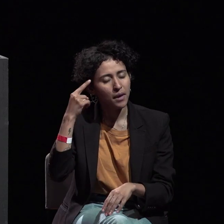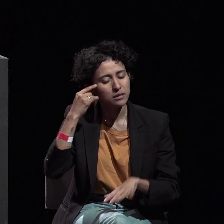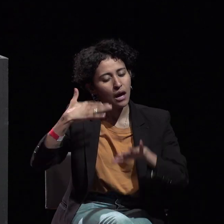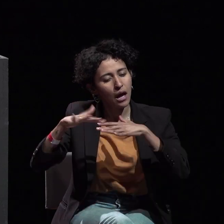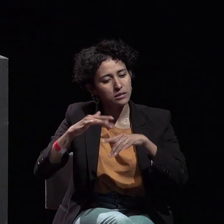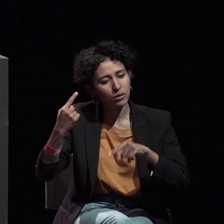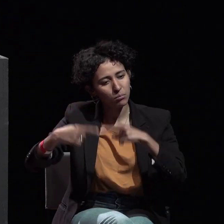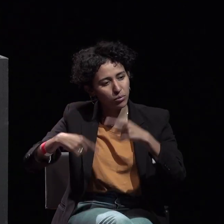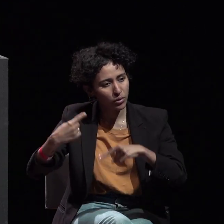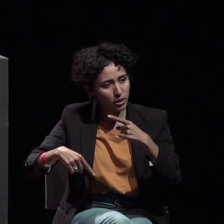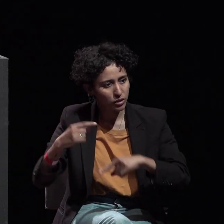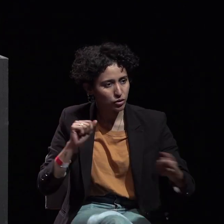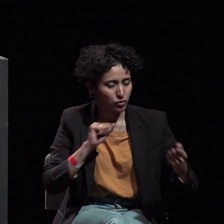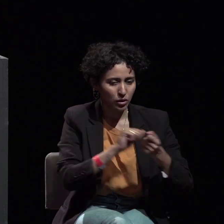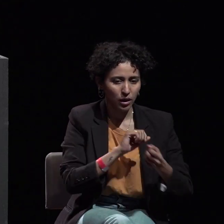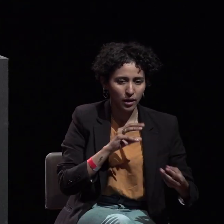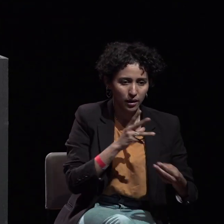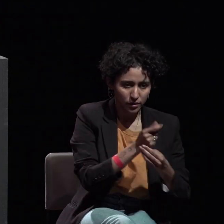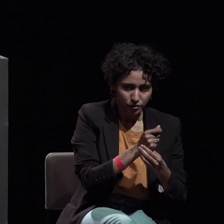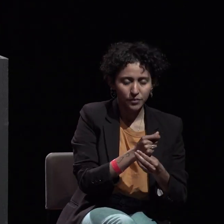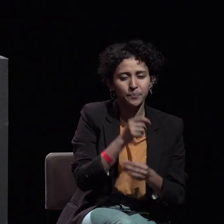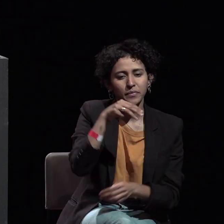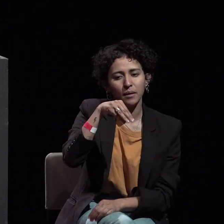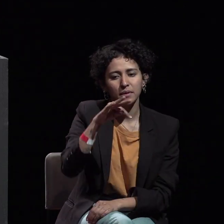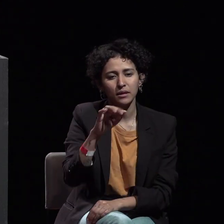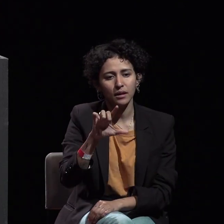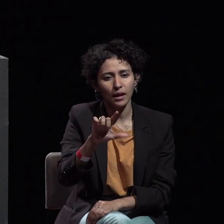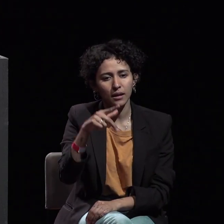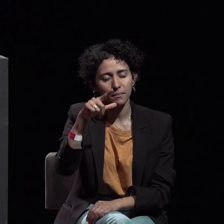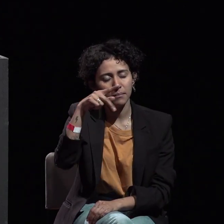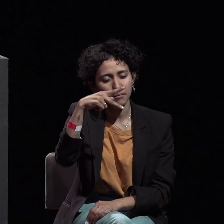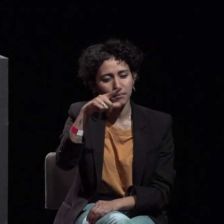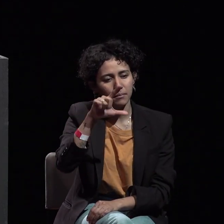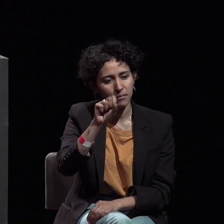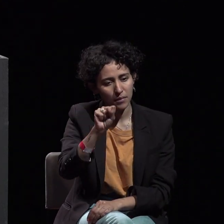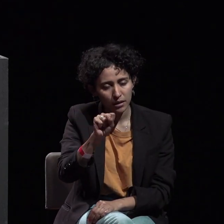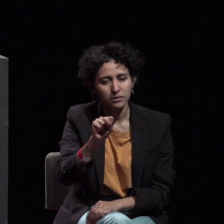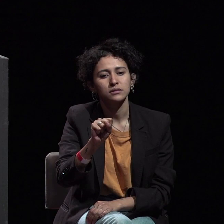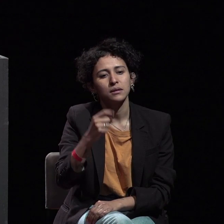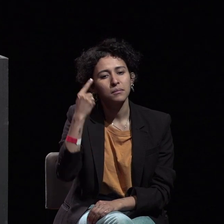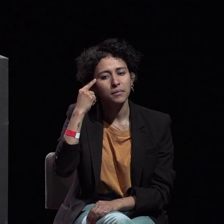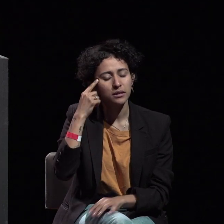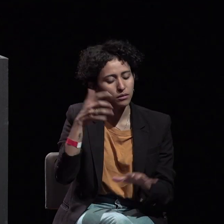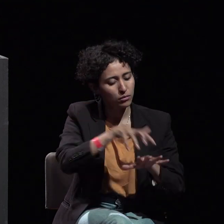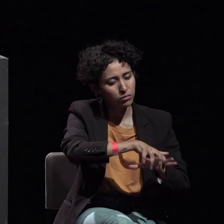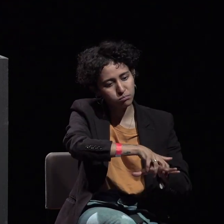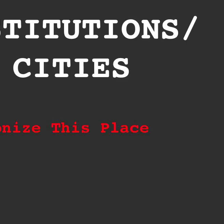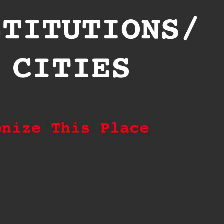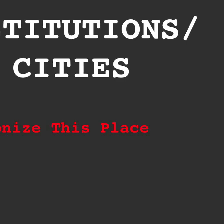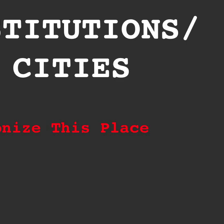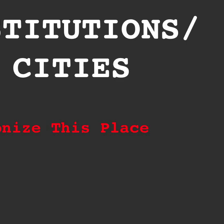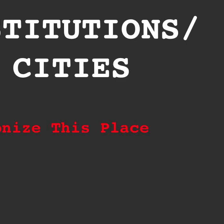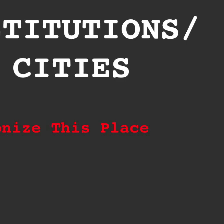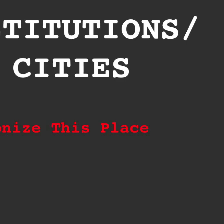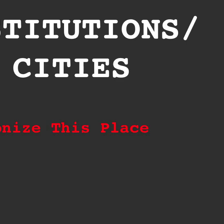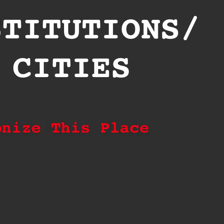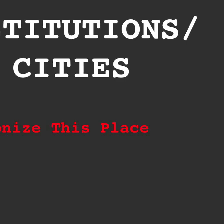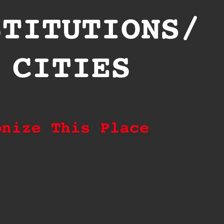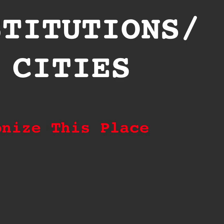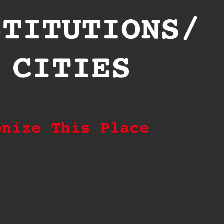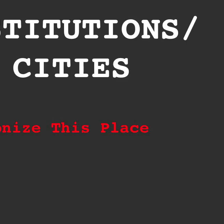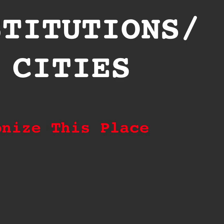O MTL Plus fundou e facilita o Decolonize Displays, traduzindo como Descoloniza este